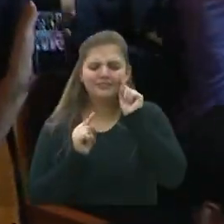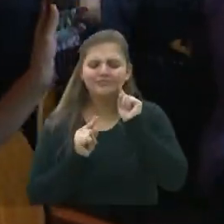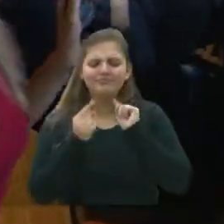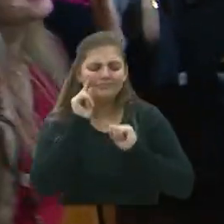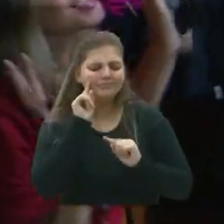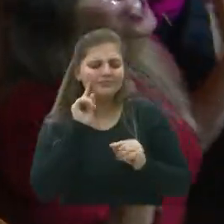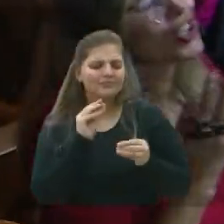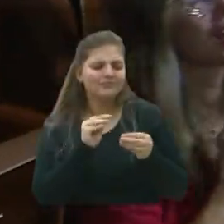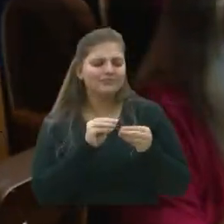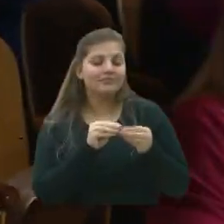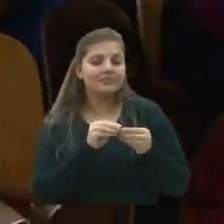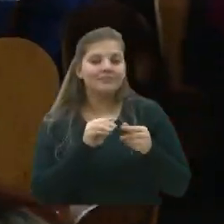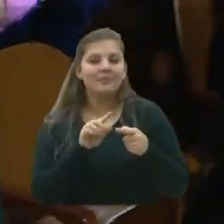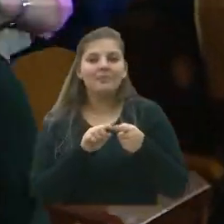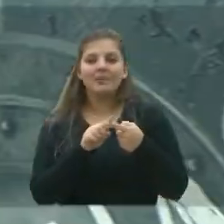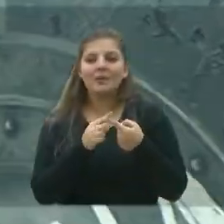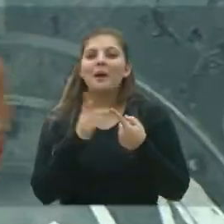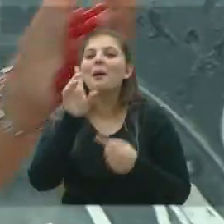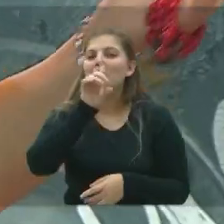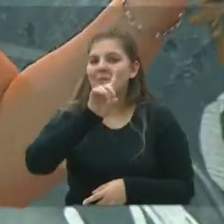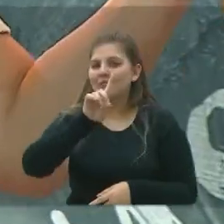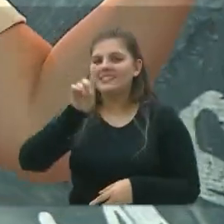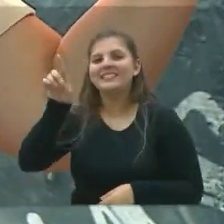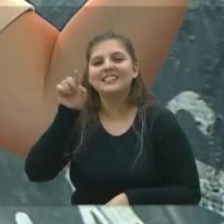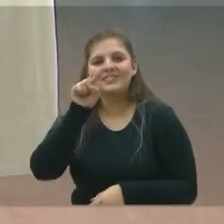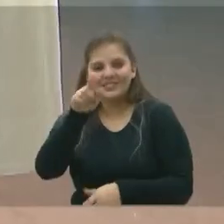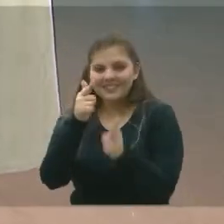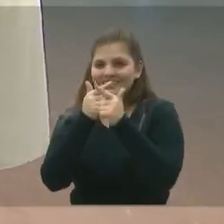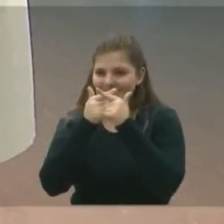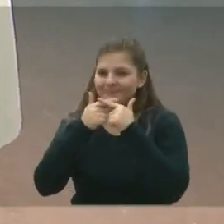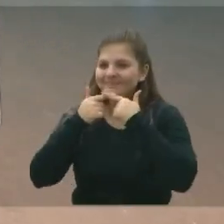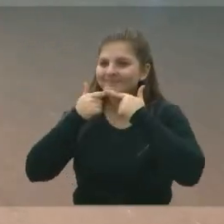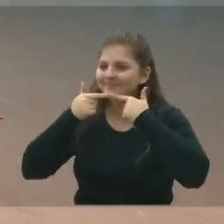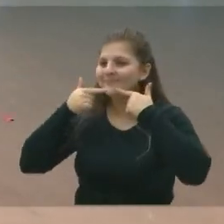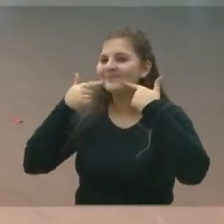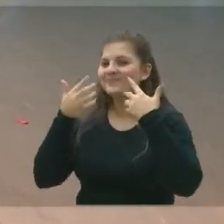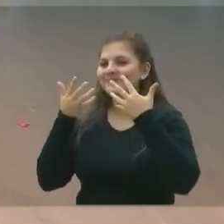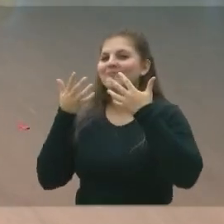Fazer você chorar, mas Deus te quer sorrindo. Mas Deus te quer